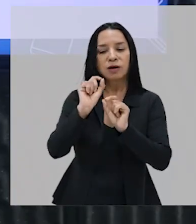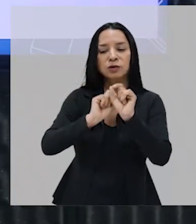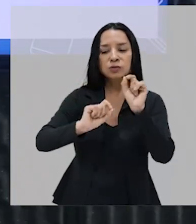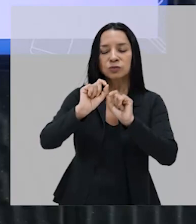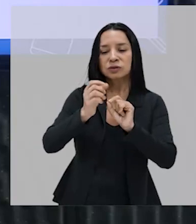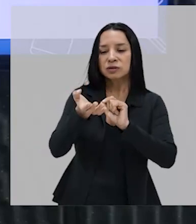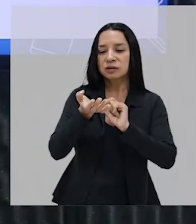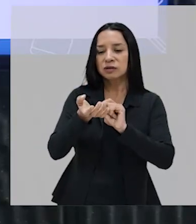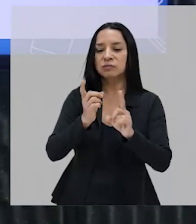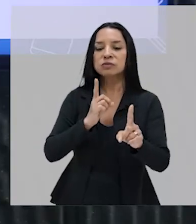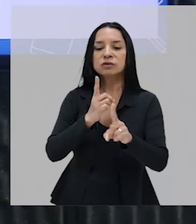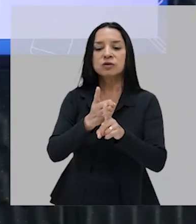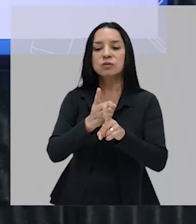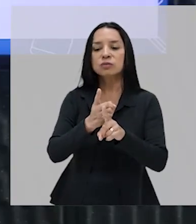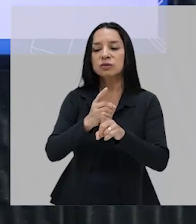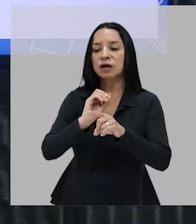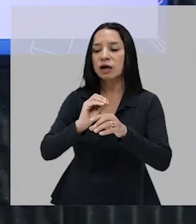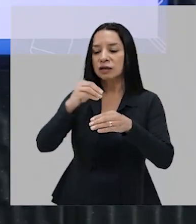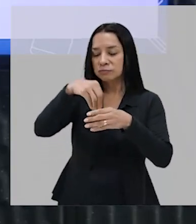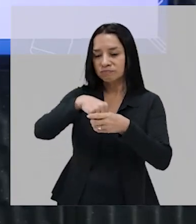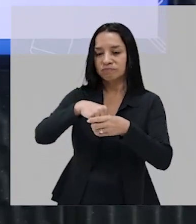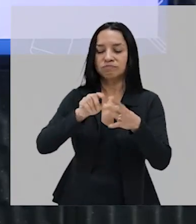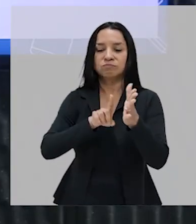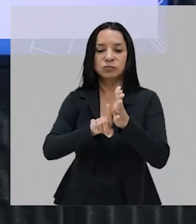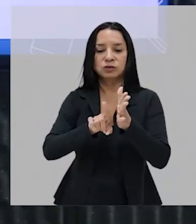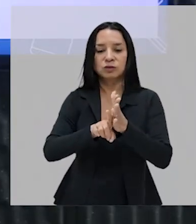da questão. Letra D.